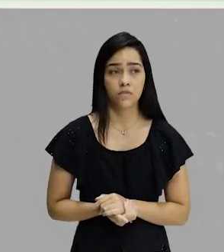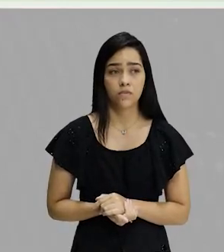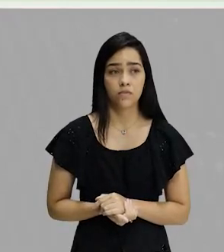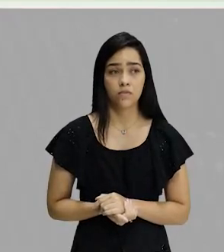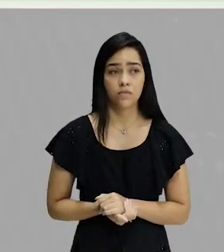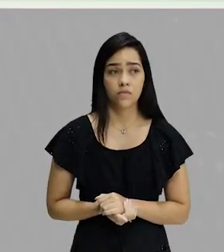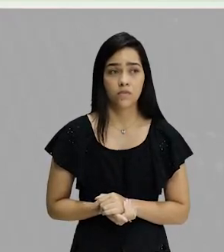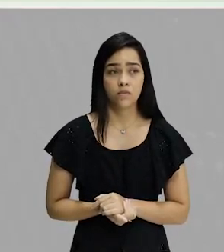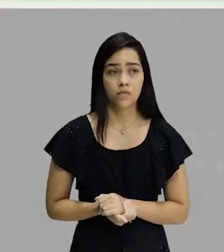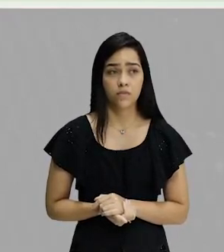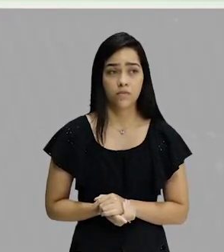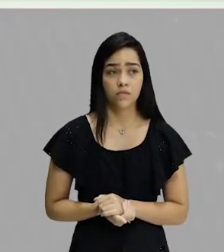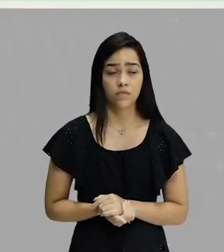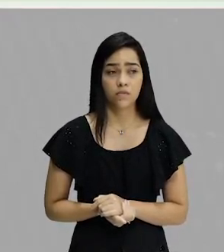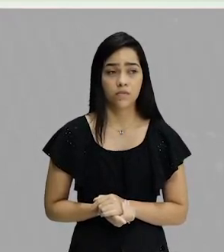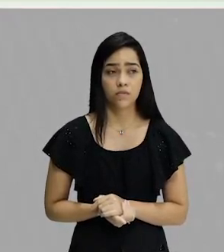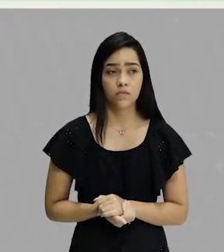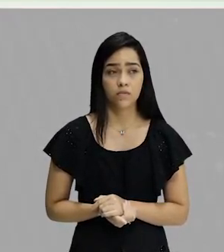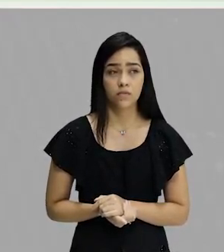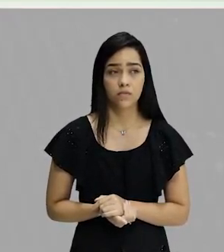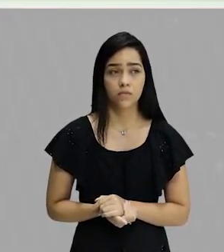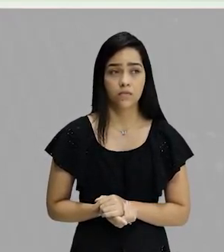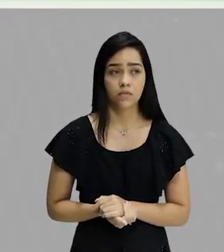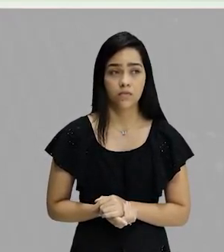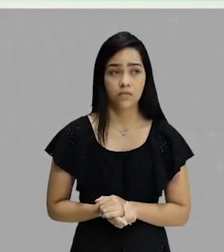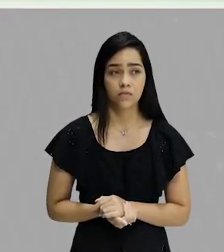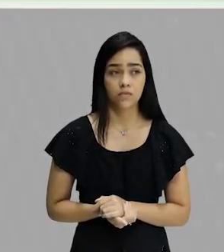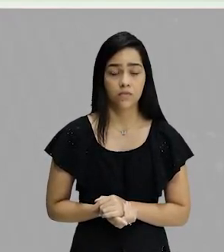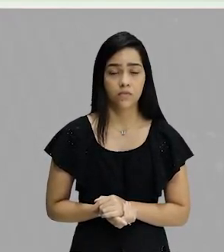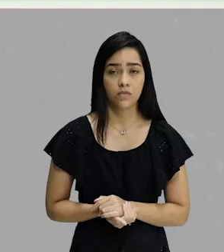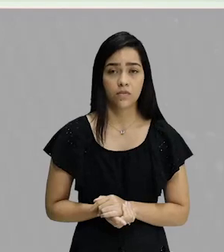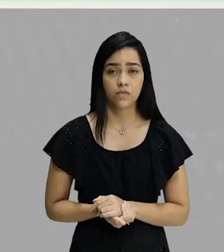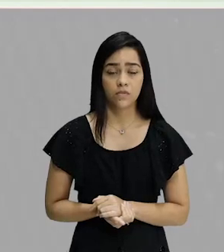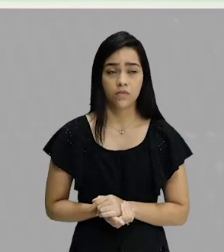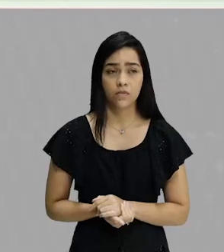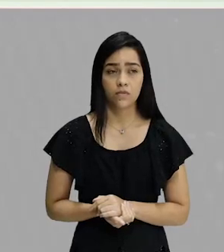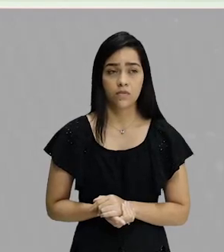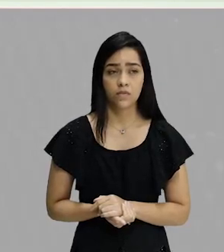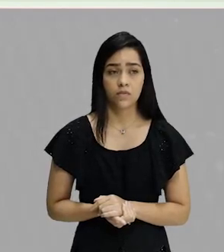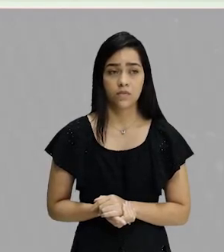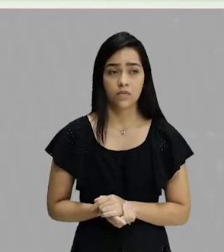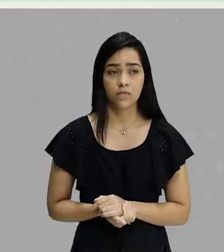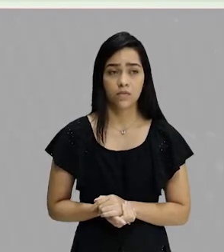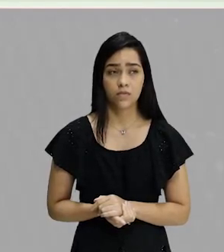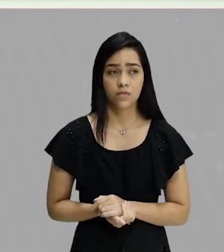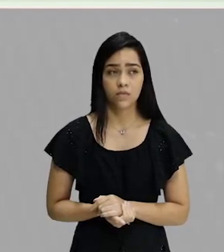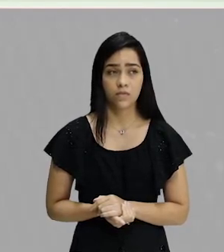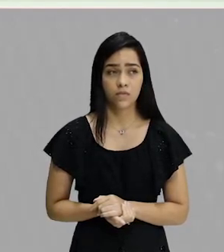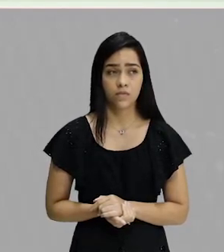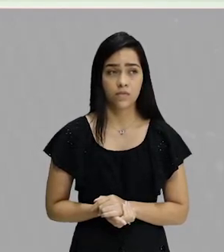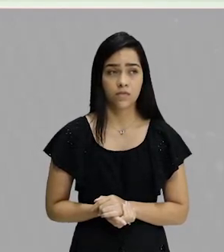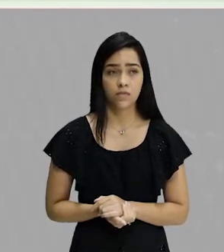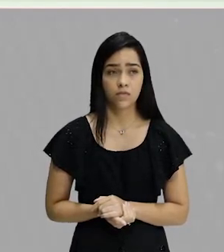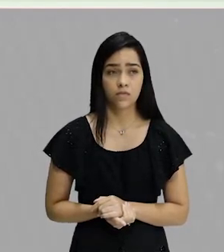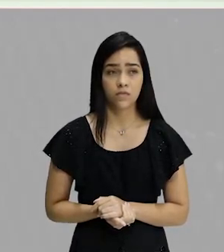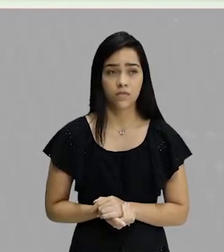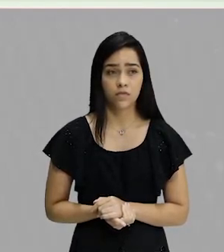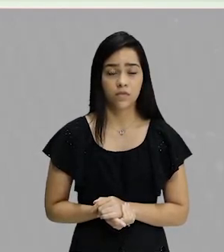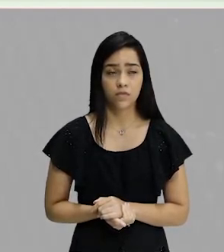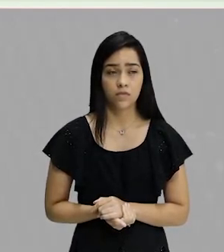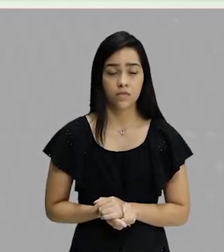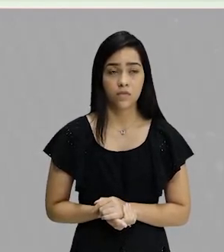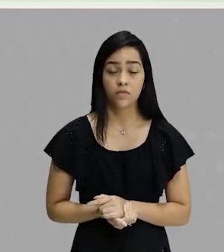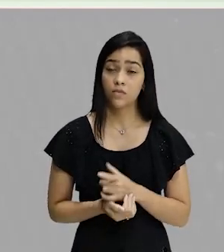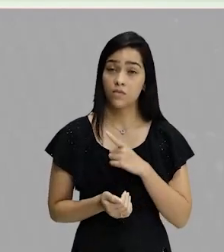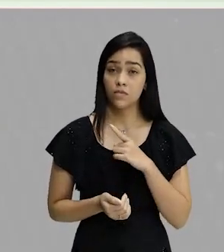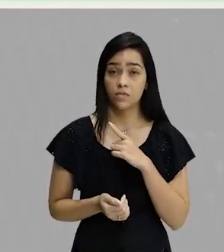Ok? Como é vídeo, vocês podem fazer o print aí tranquilos. Olha só, então vamos lá, turma. Vamos fazer a multiplicação.